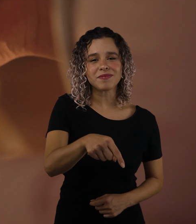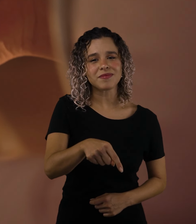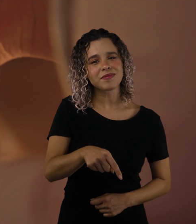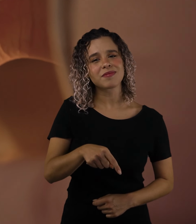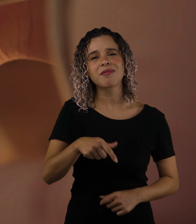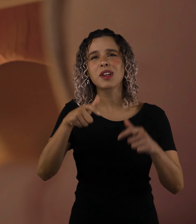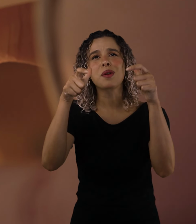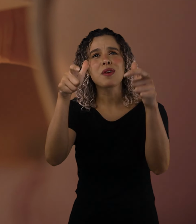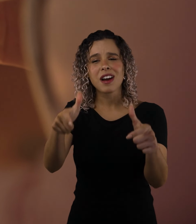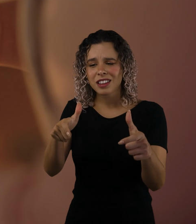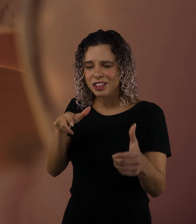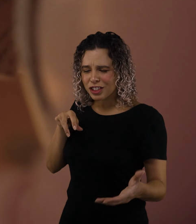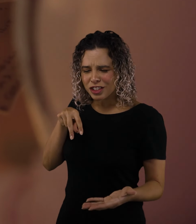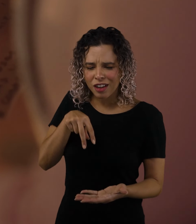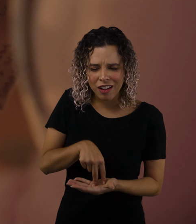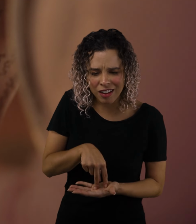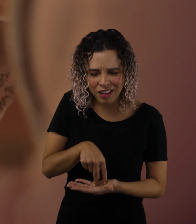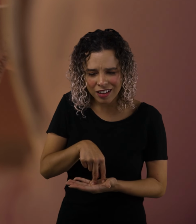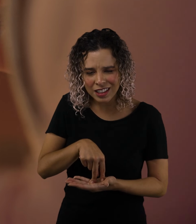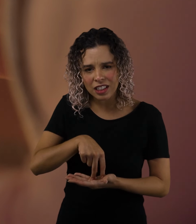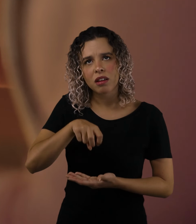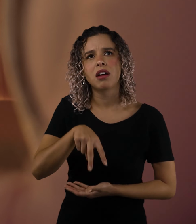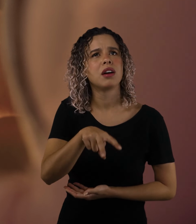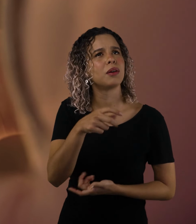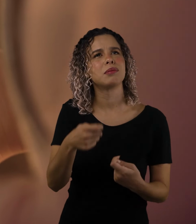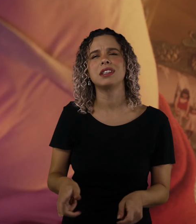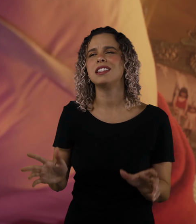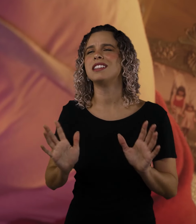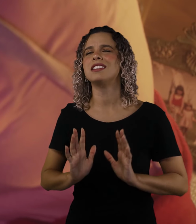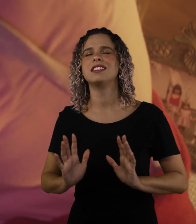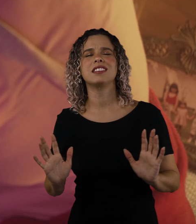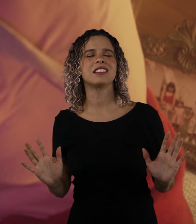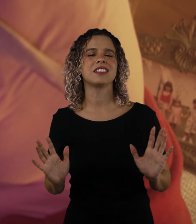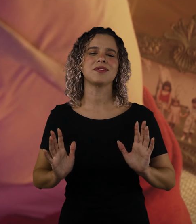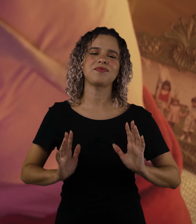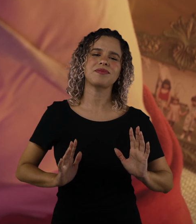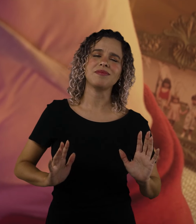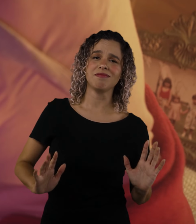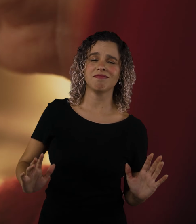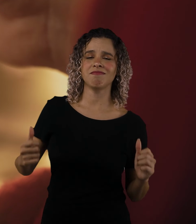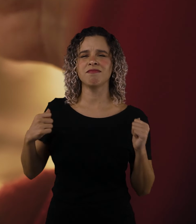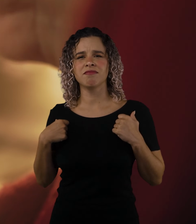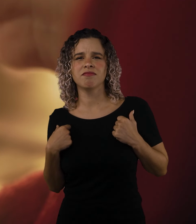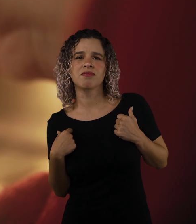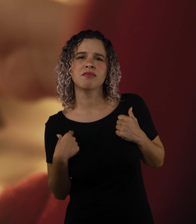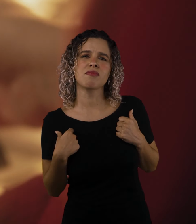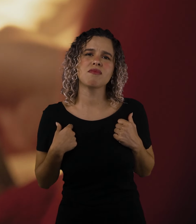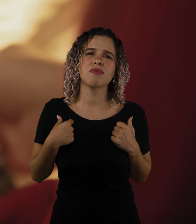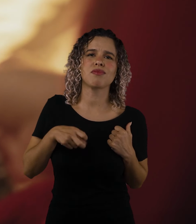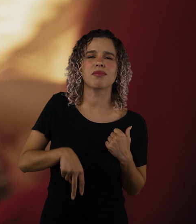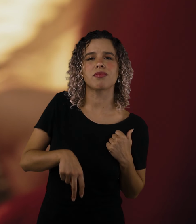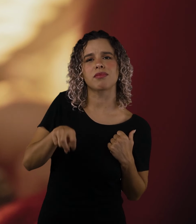No more to roam. Dobro e guardo. I'm just a go. E vejo mais fotos